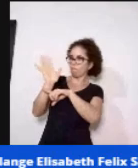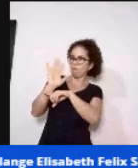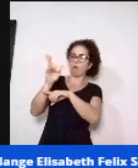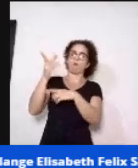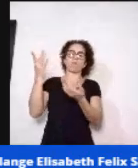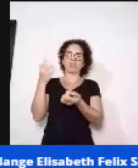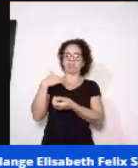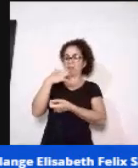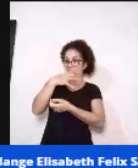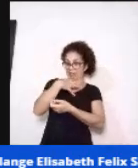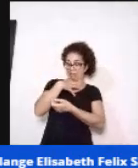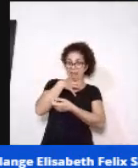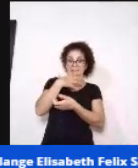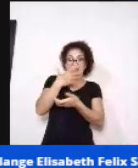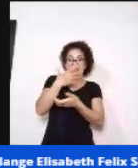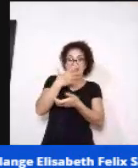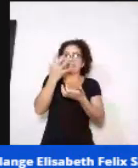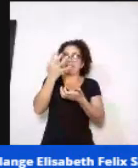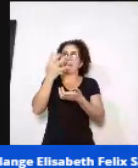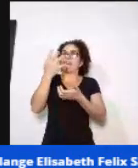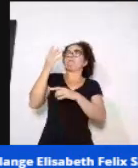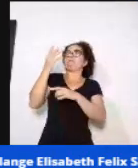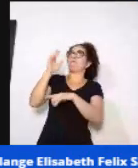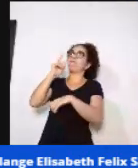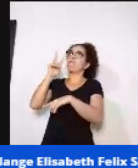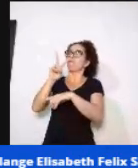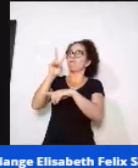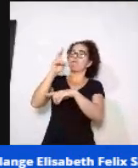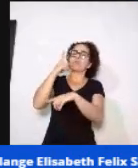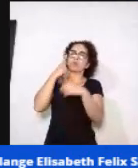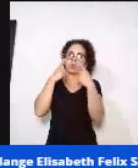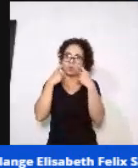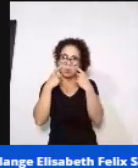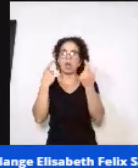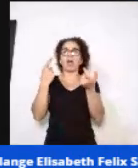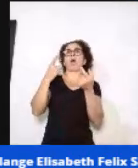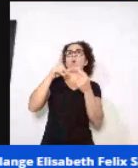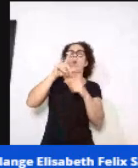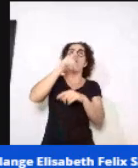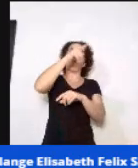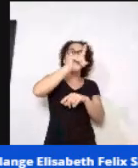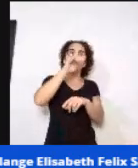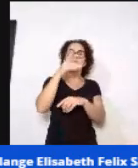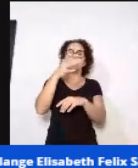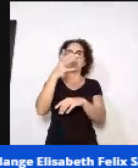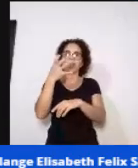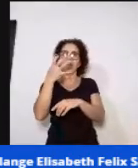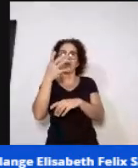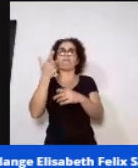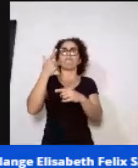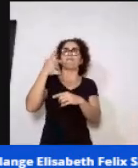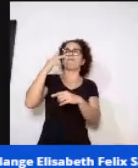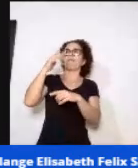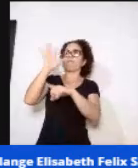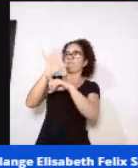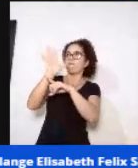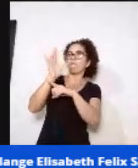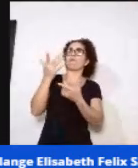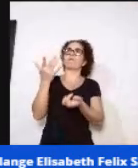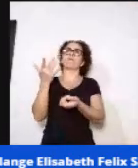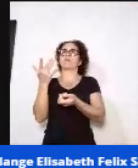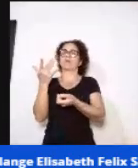fingindo um filme com sangue, porrada e bomba, né? Por que os filmes? Porque eles mexem com as